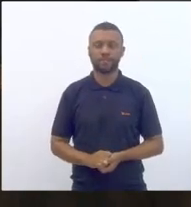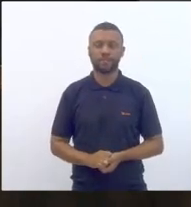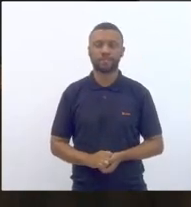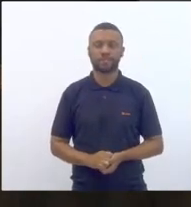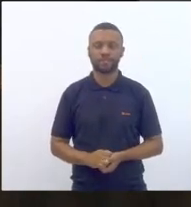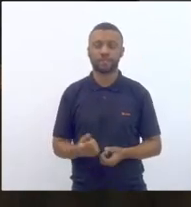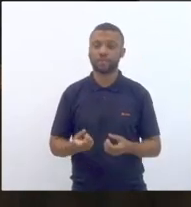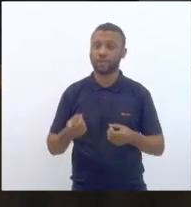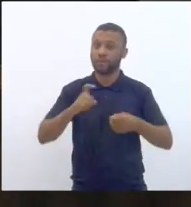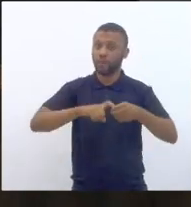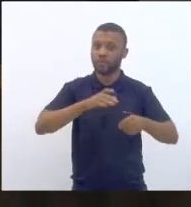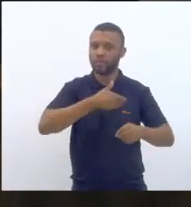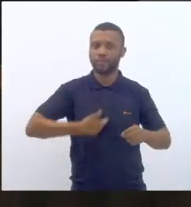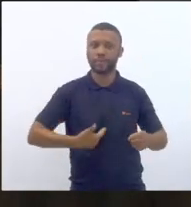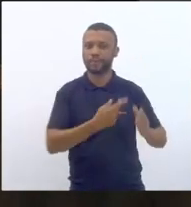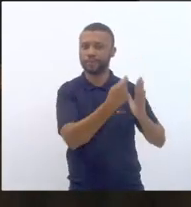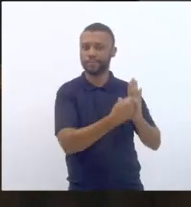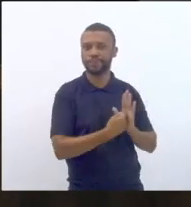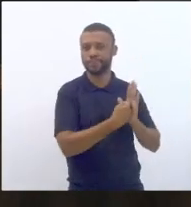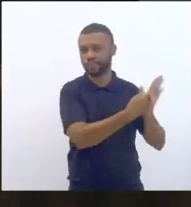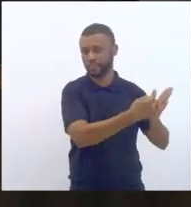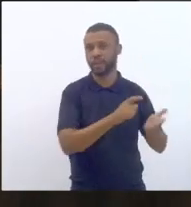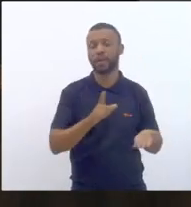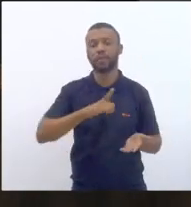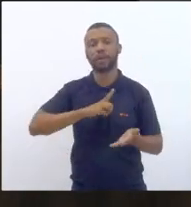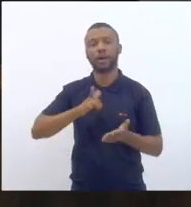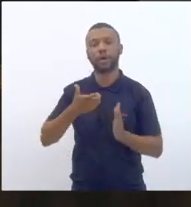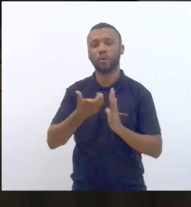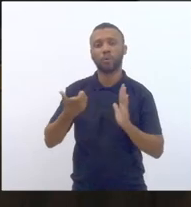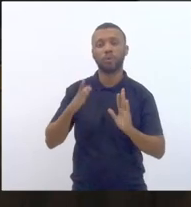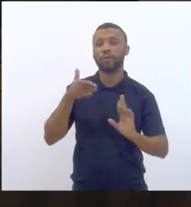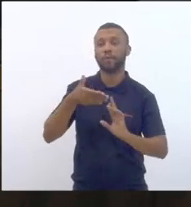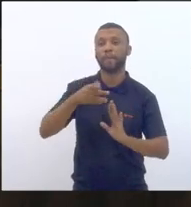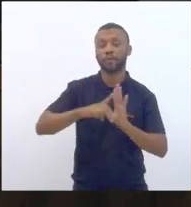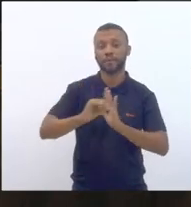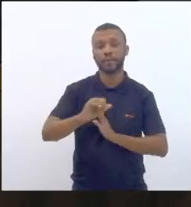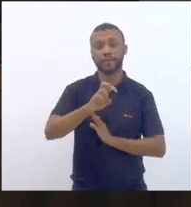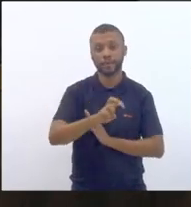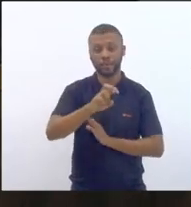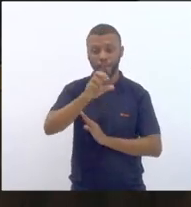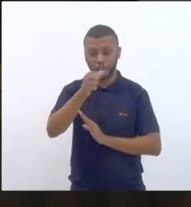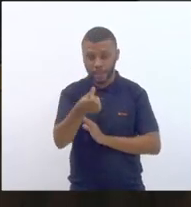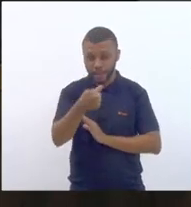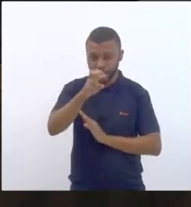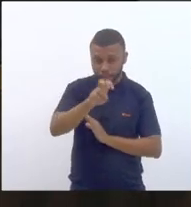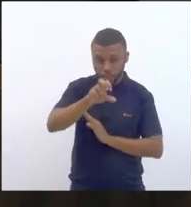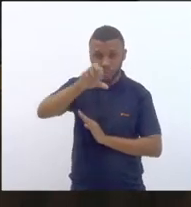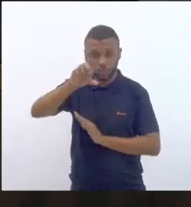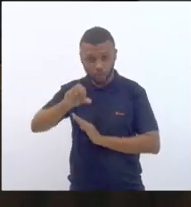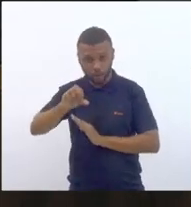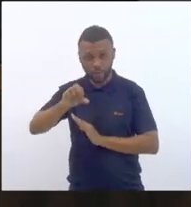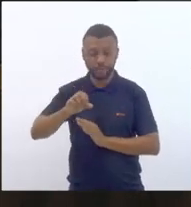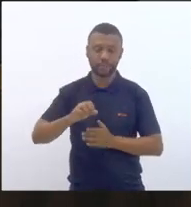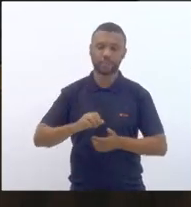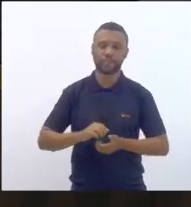governador. Destaque ao veto aposto ao artigo 4 do projeto de lei 5659.